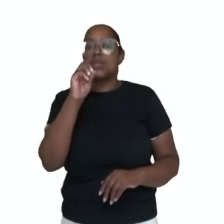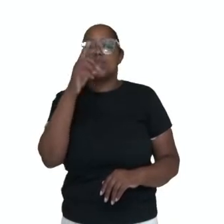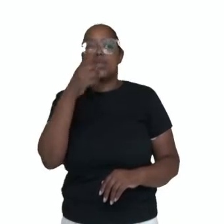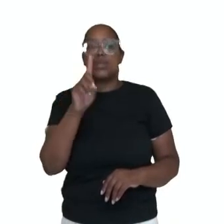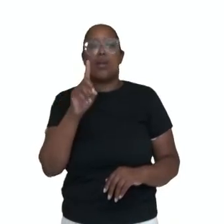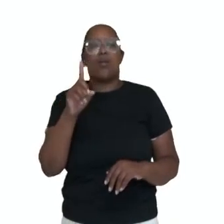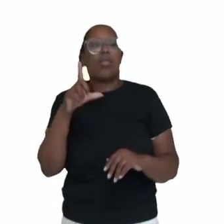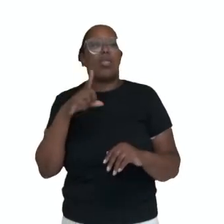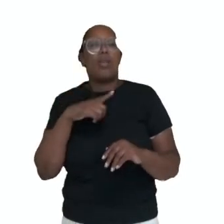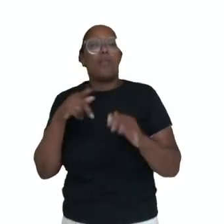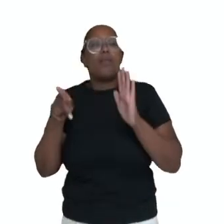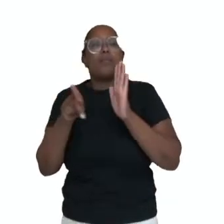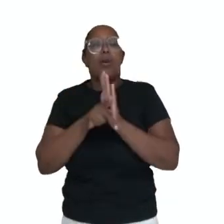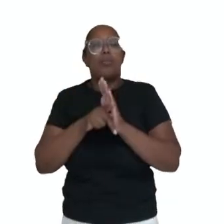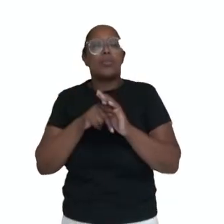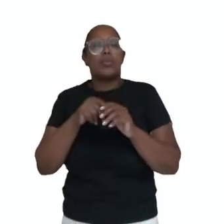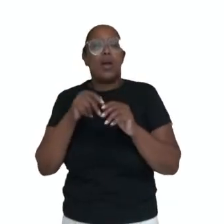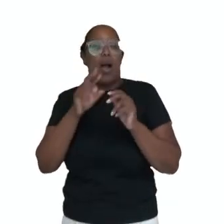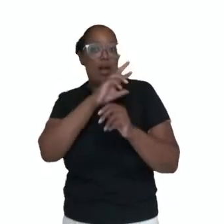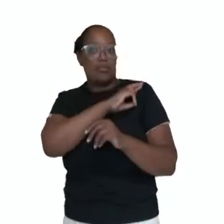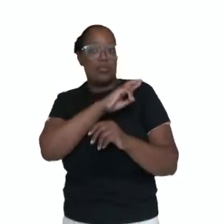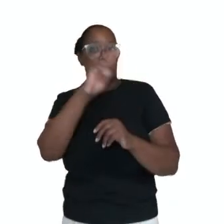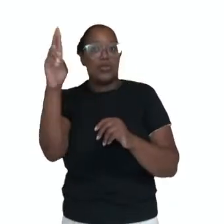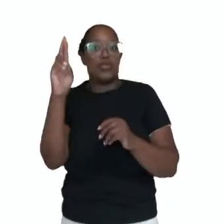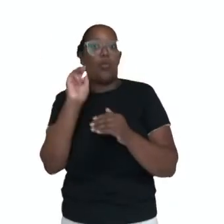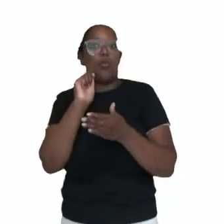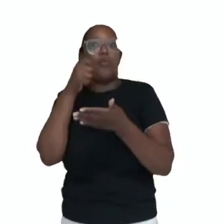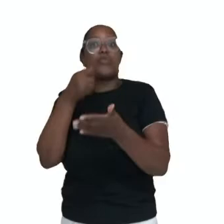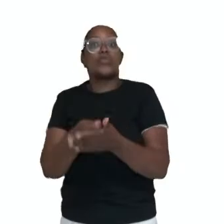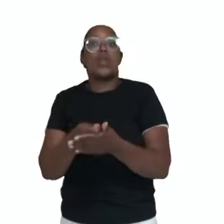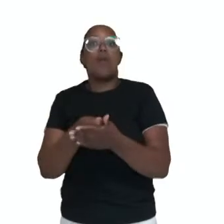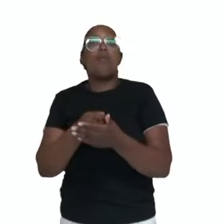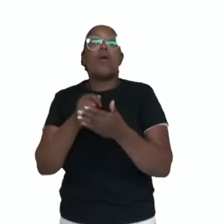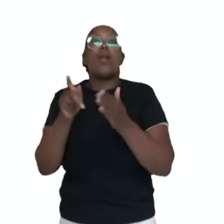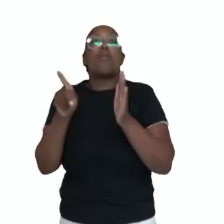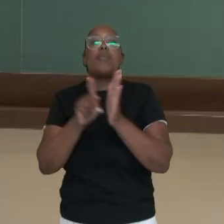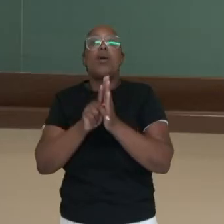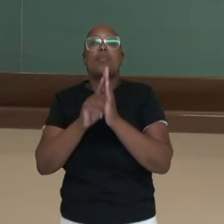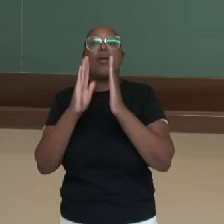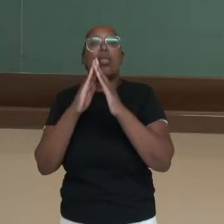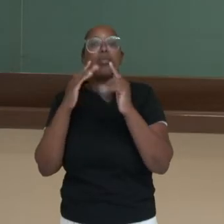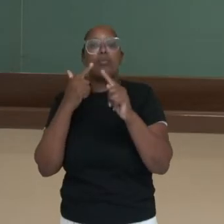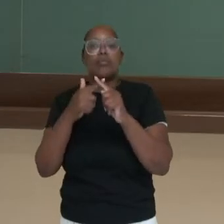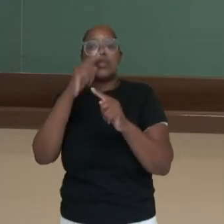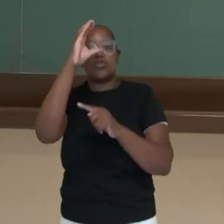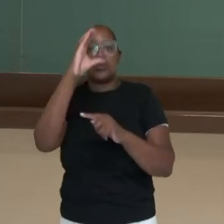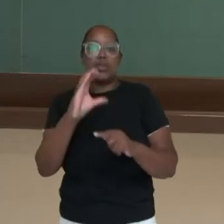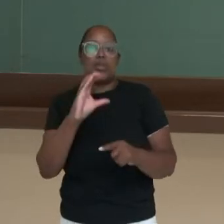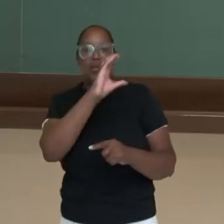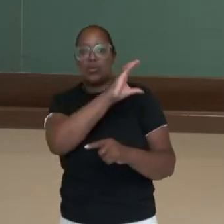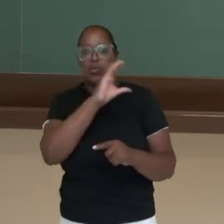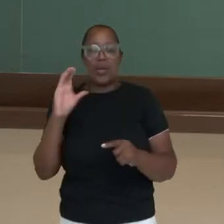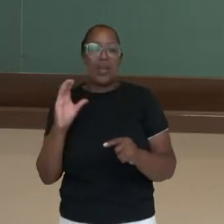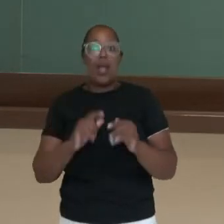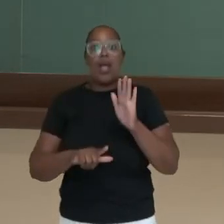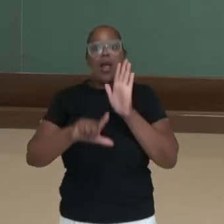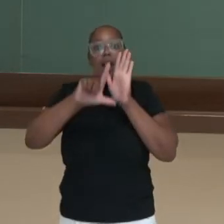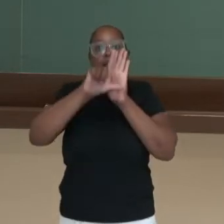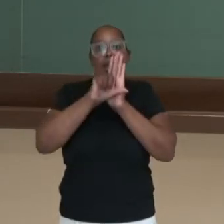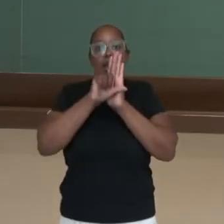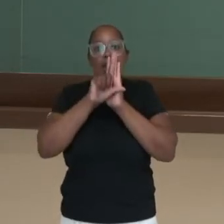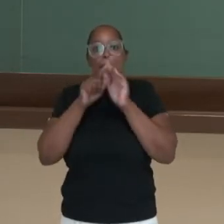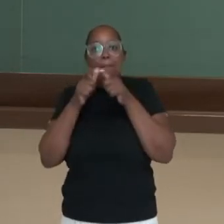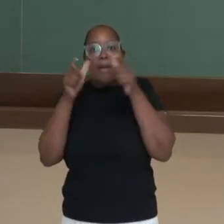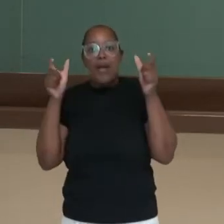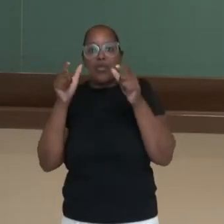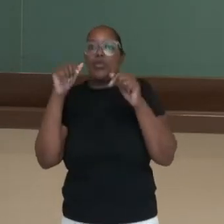Constituição Imperial, onde a religião oficial era a católica. Então, assim, Constituição é aquela lei maior do Brasil,